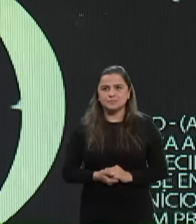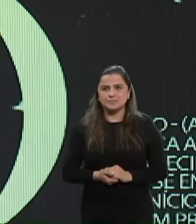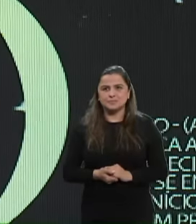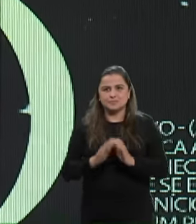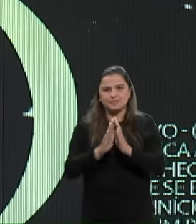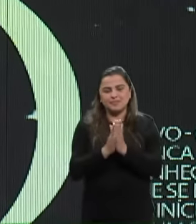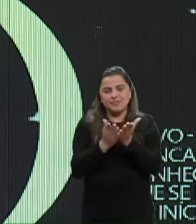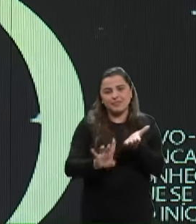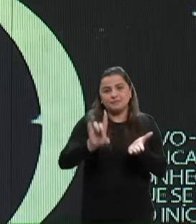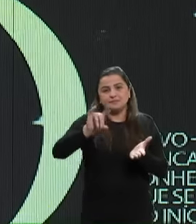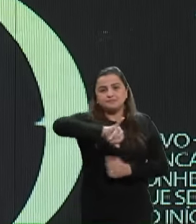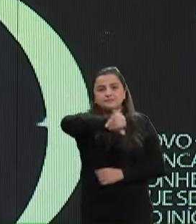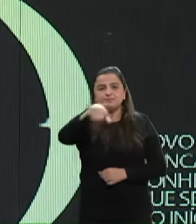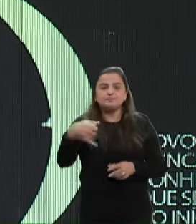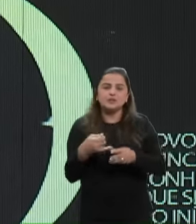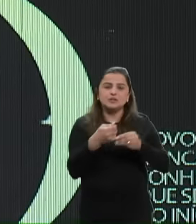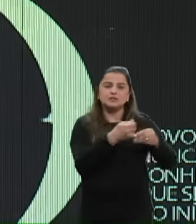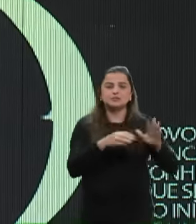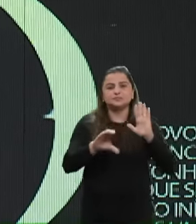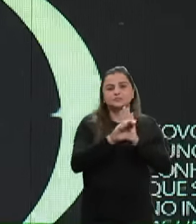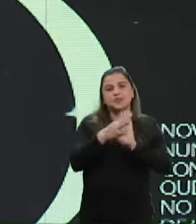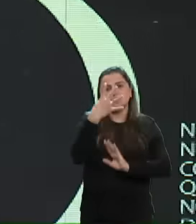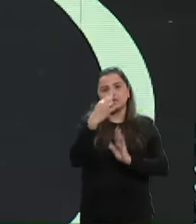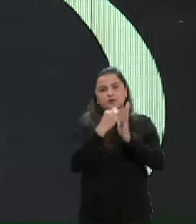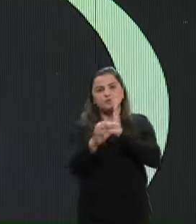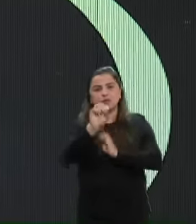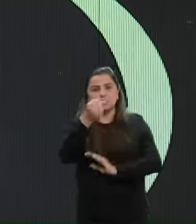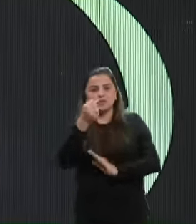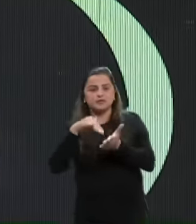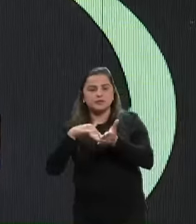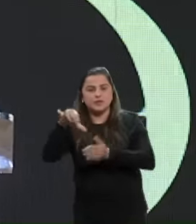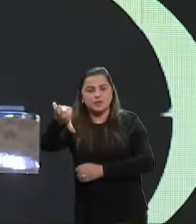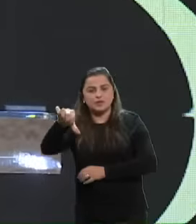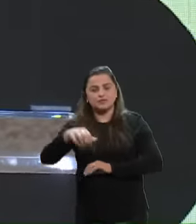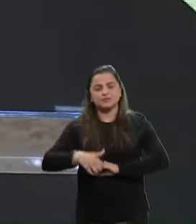Livro de Josué, capítulo 4, versículo 8 e versículo